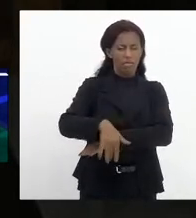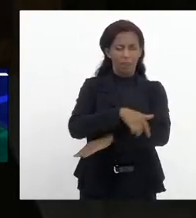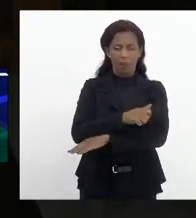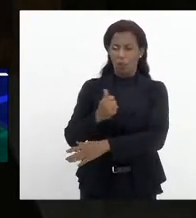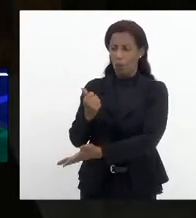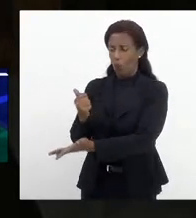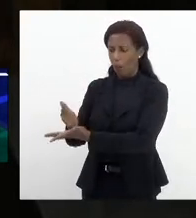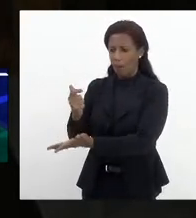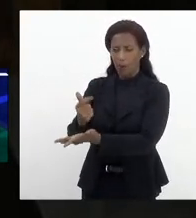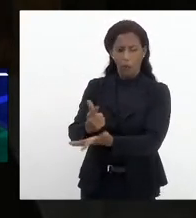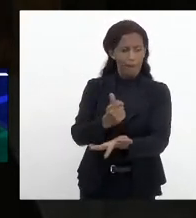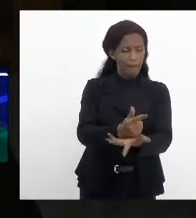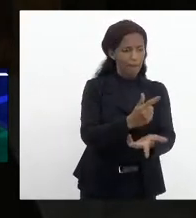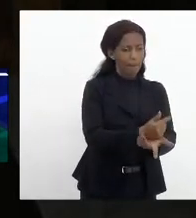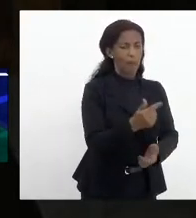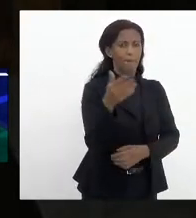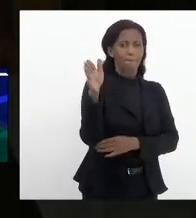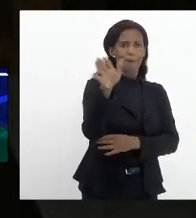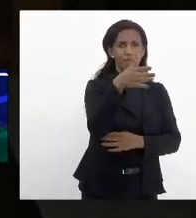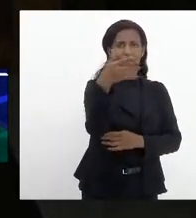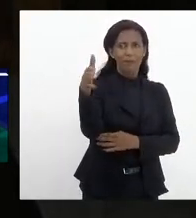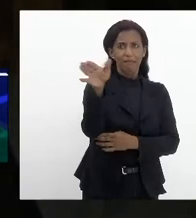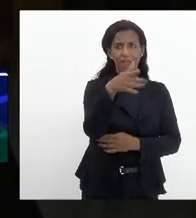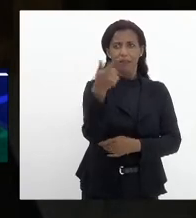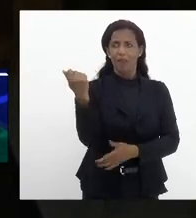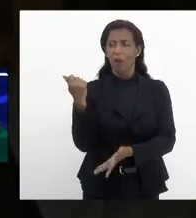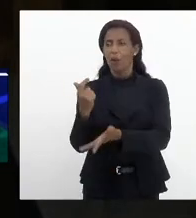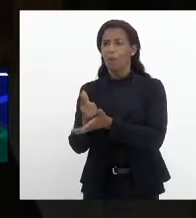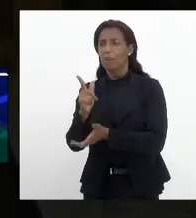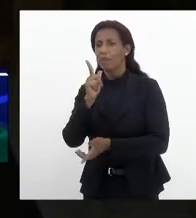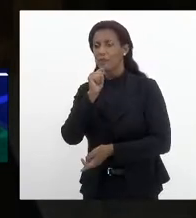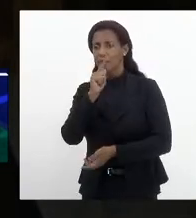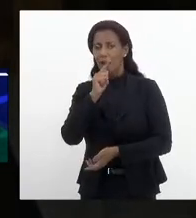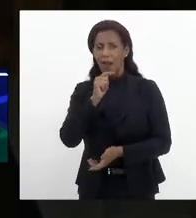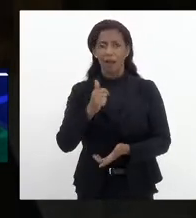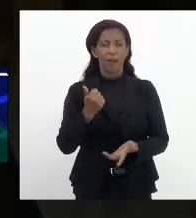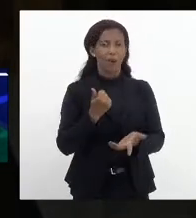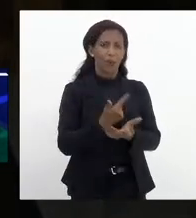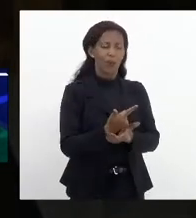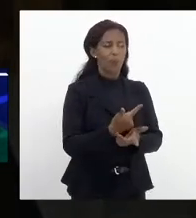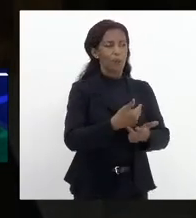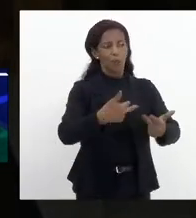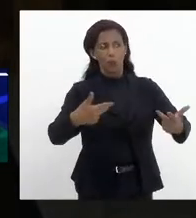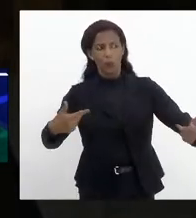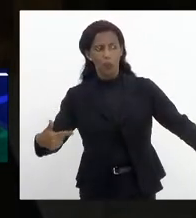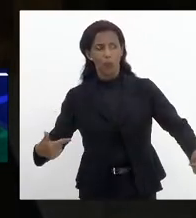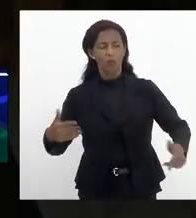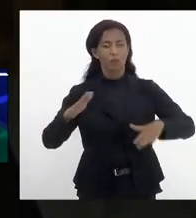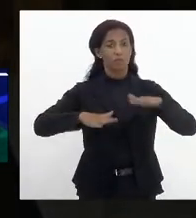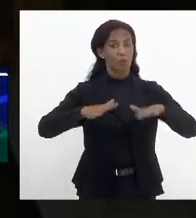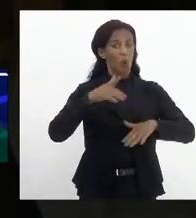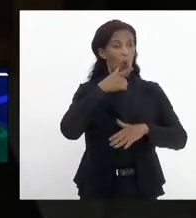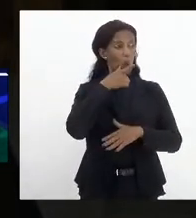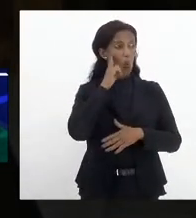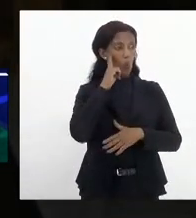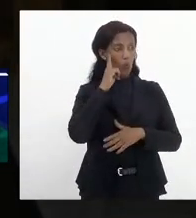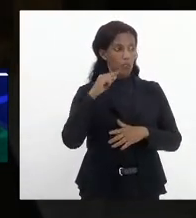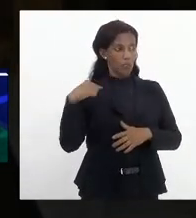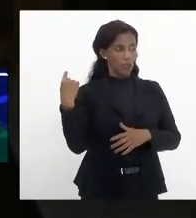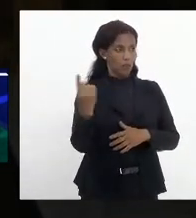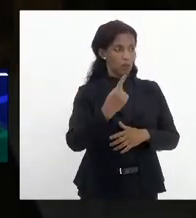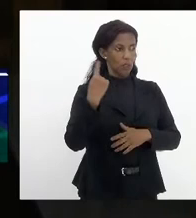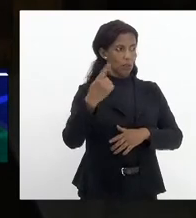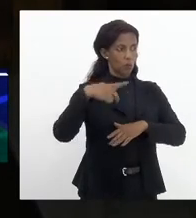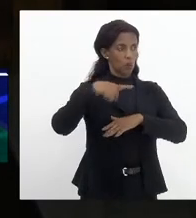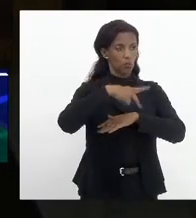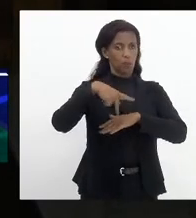comércios locais, comprando bandeiras, águas minerais, a gente calcula que pelo menos ontem em todo o país foi injetado